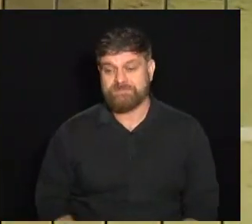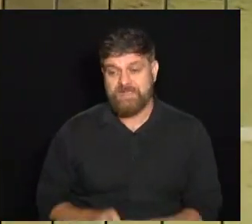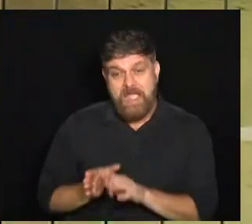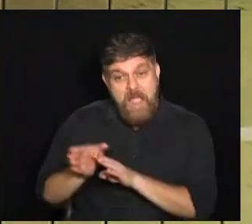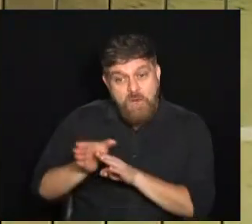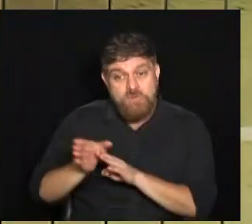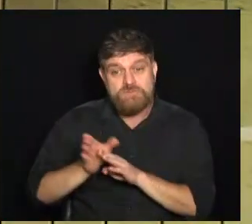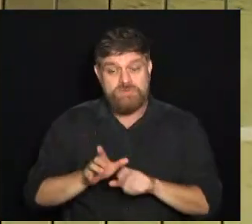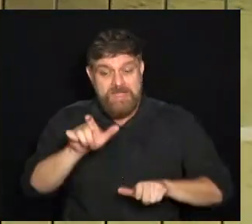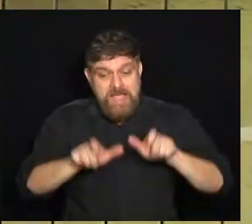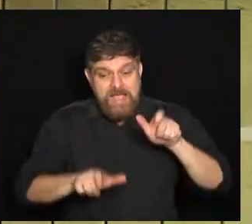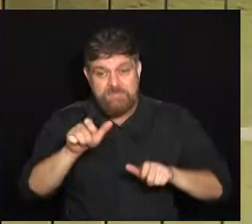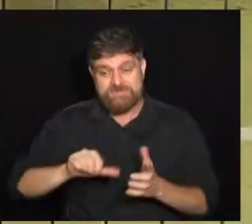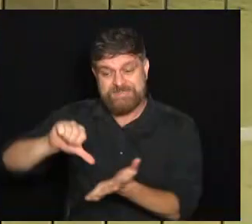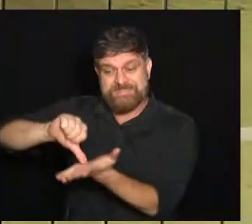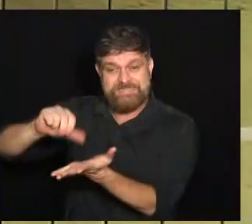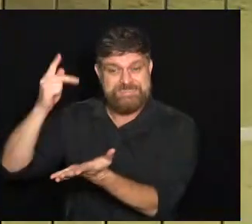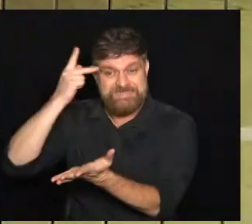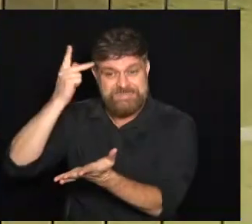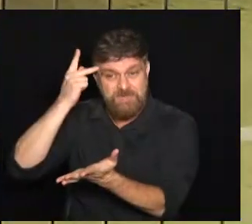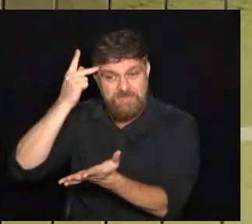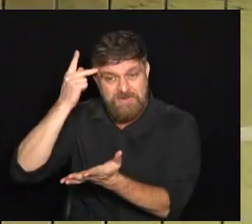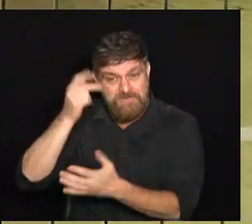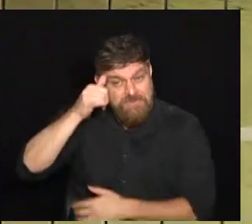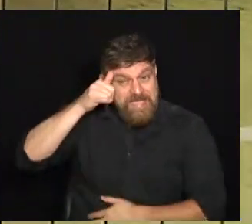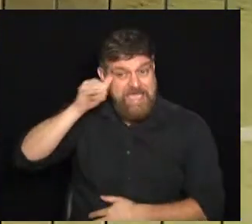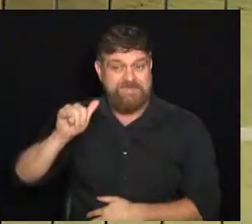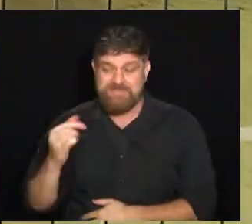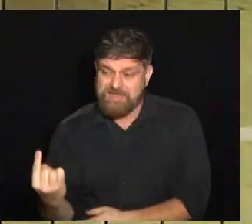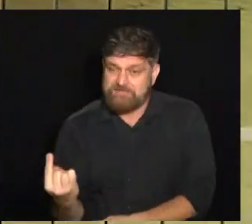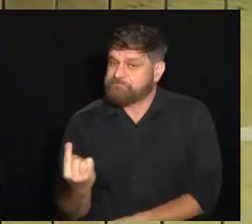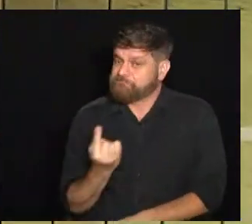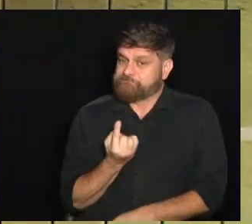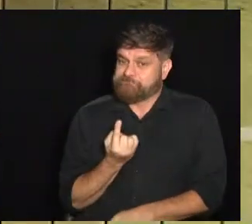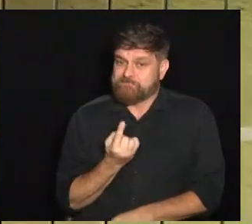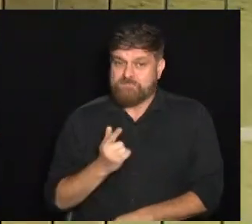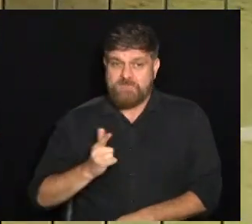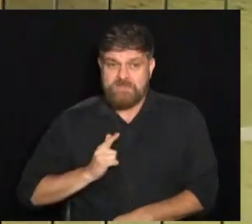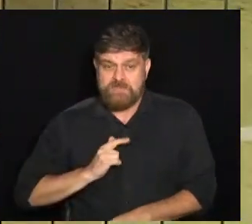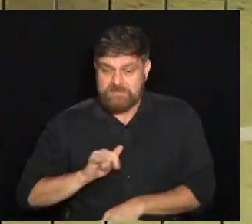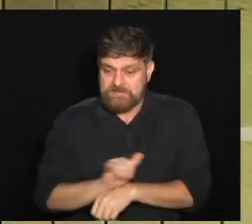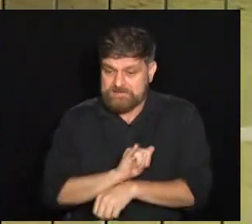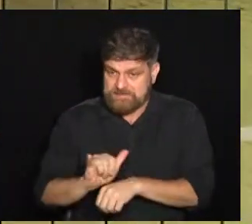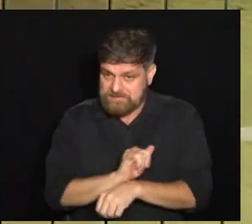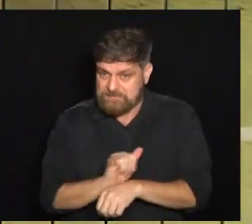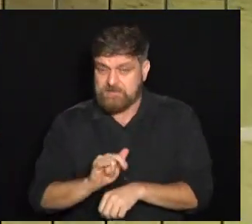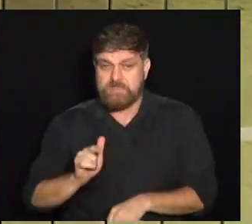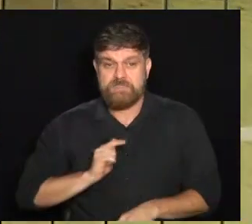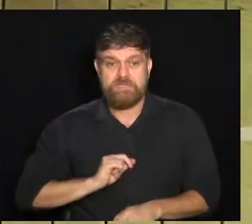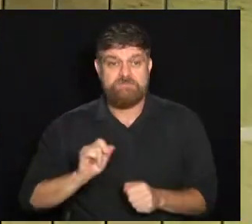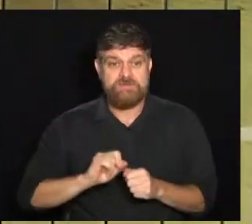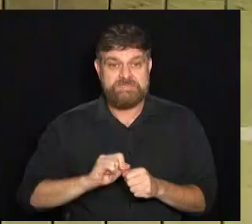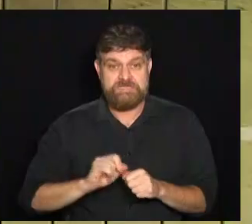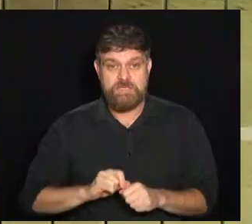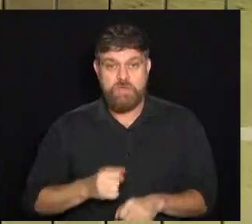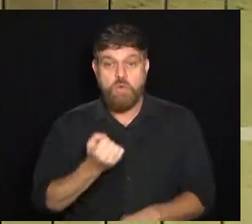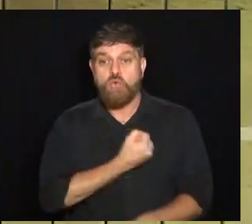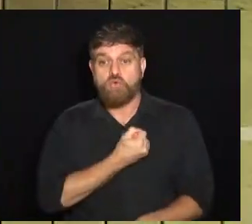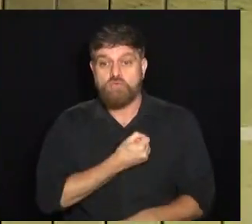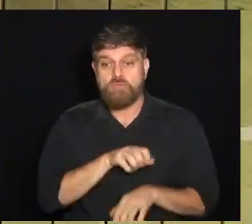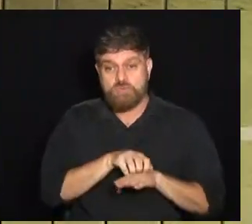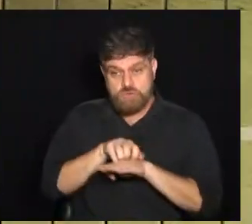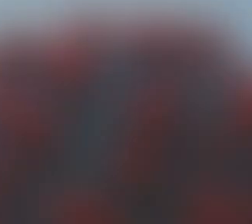evitarem ir até a capital, onde estão os maiores números de casos, e adotou uma medida, que foi reduzir a frota de